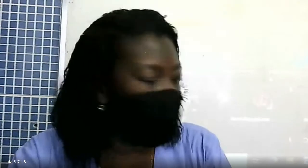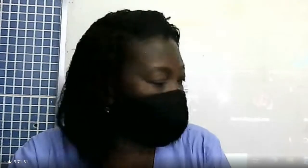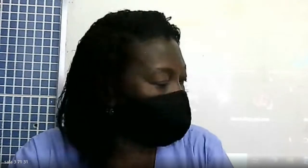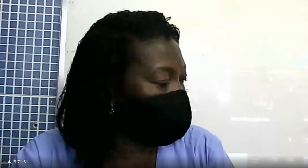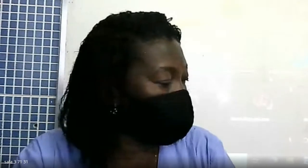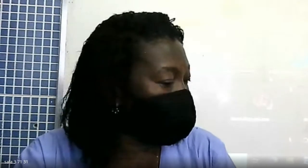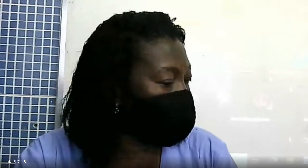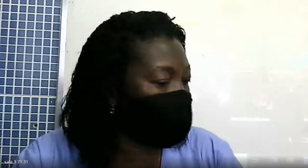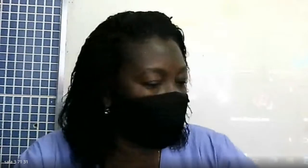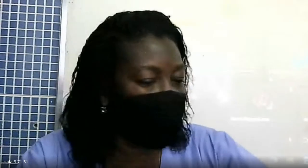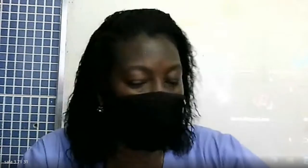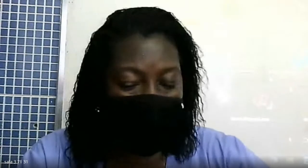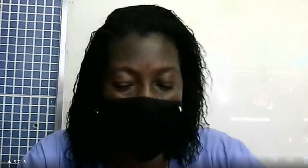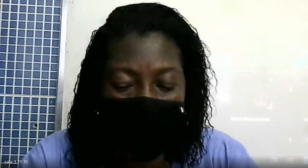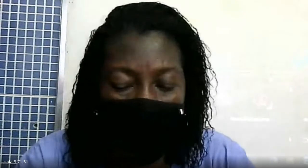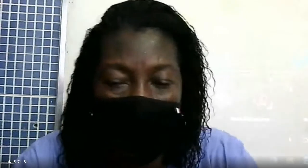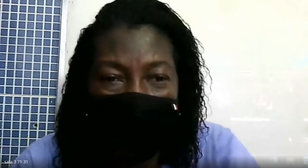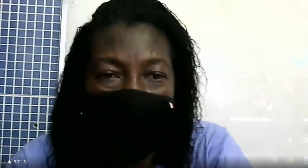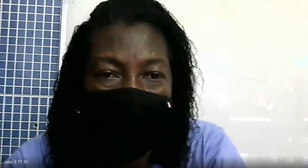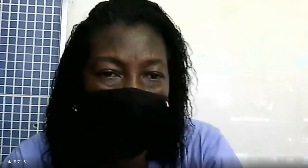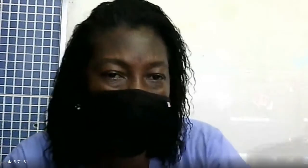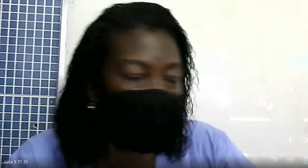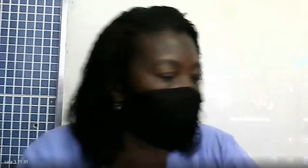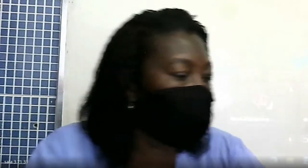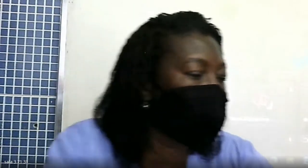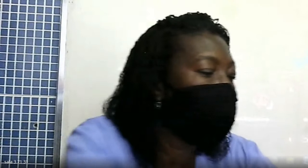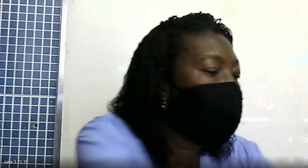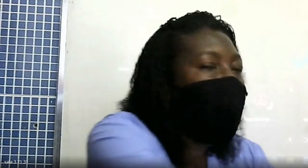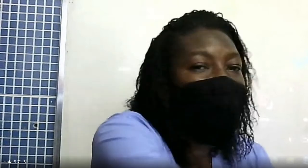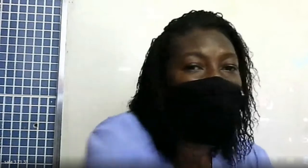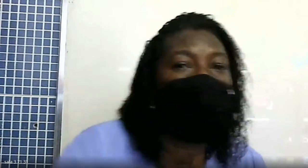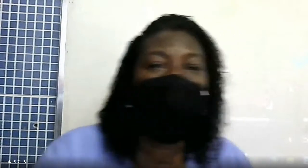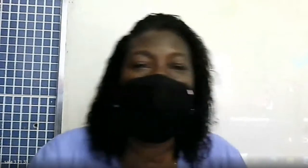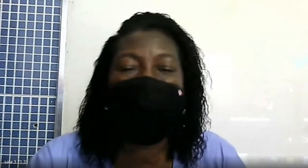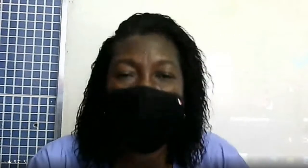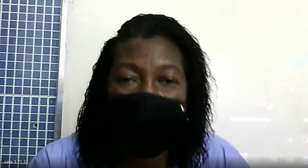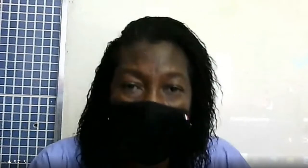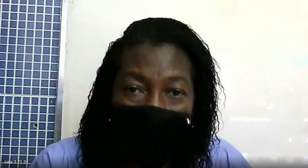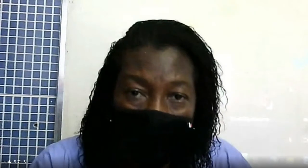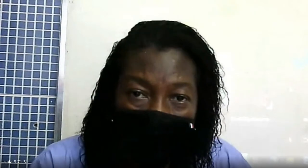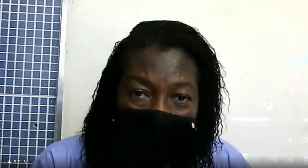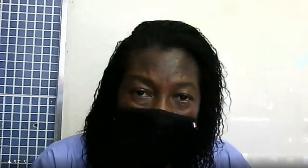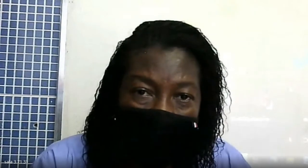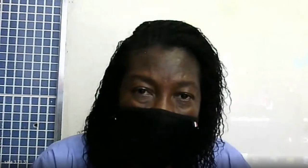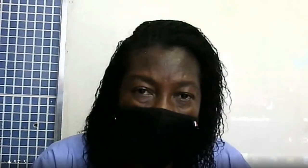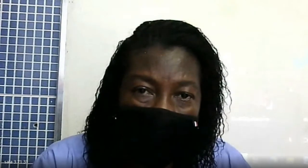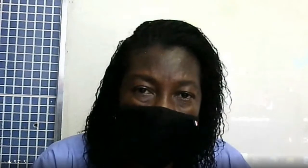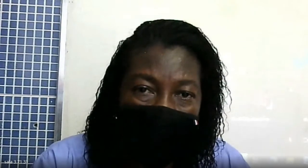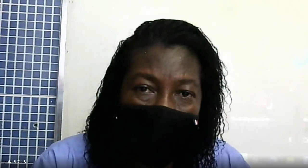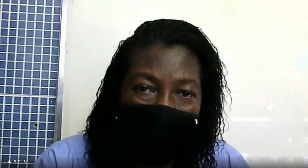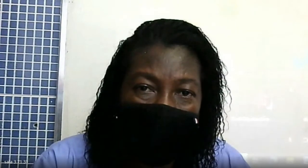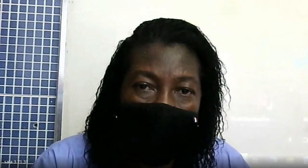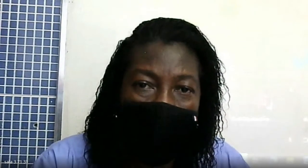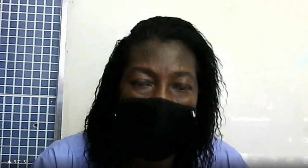Uma vez eu já falei para vocês, né, como eu falo isso para todas as turmas. Uma vez eu fiz um trabalho